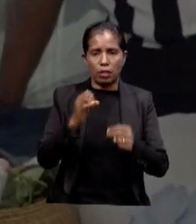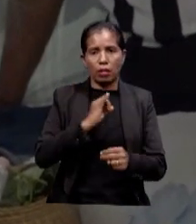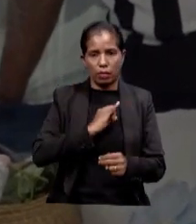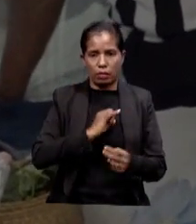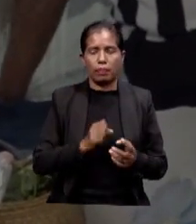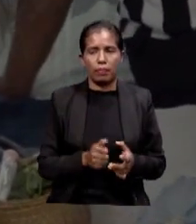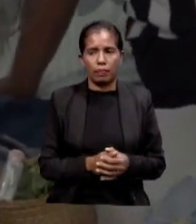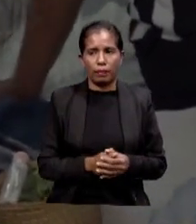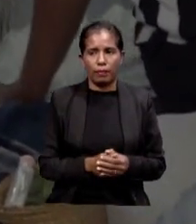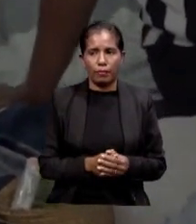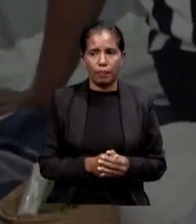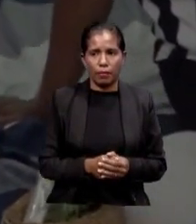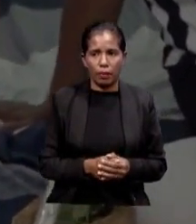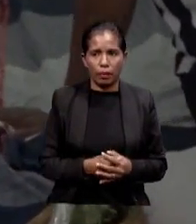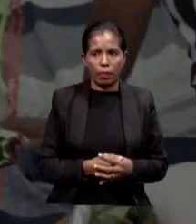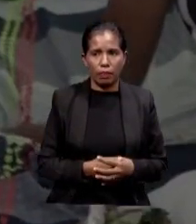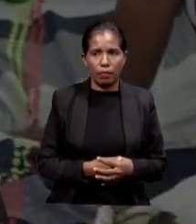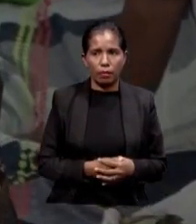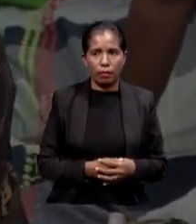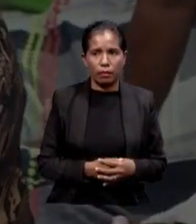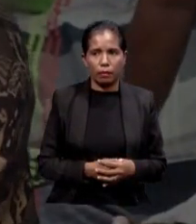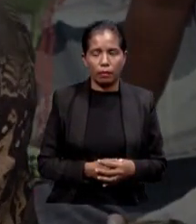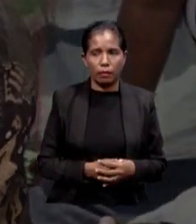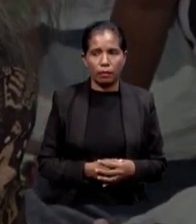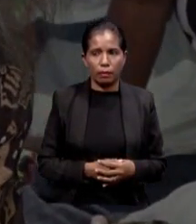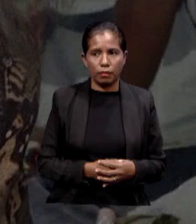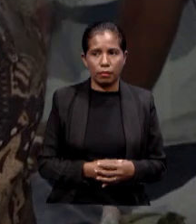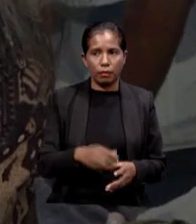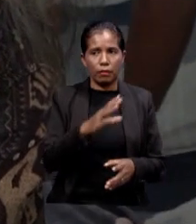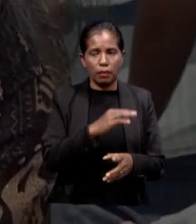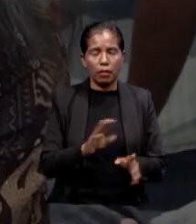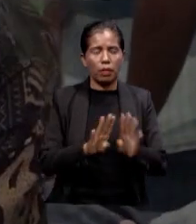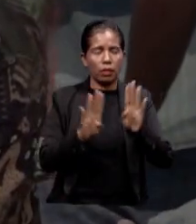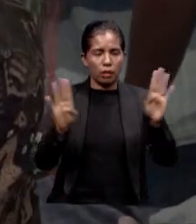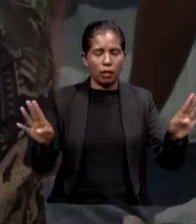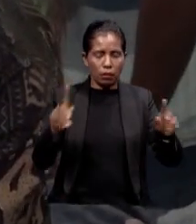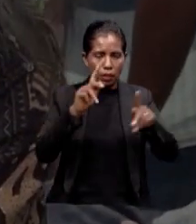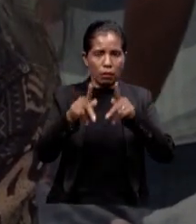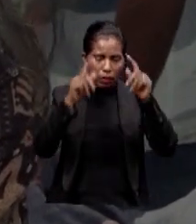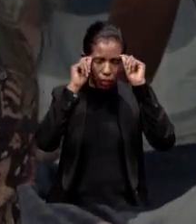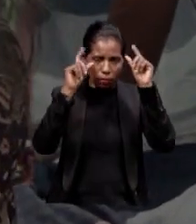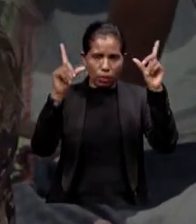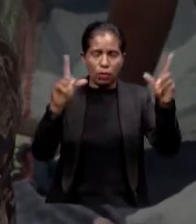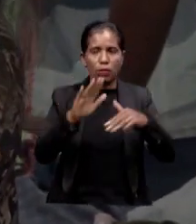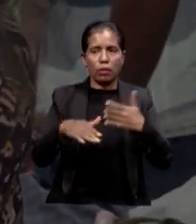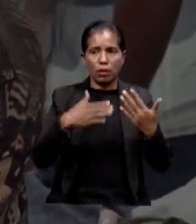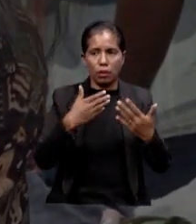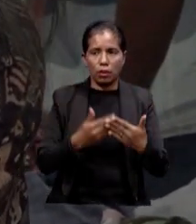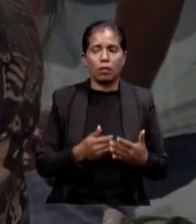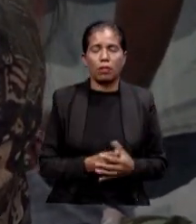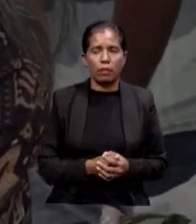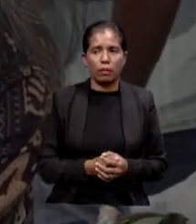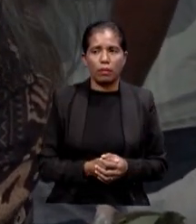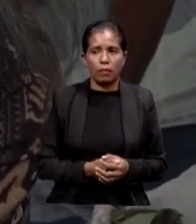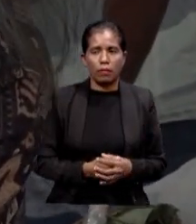oia ame mate restu pungida beloke batimorone ni sini la buci